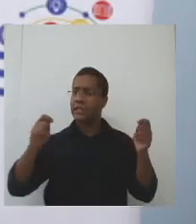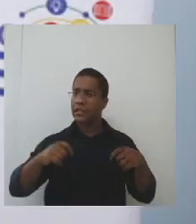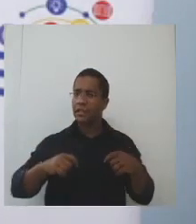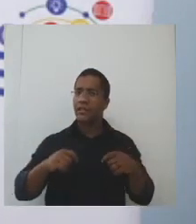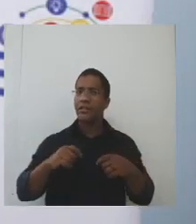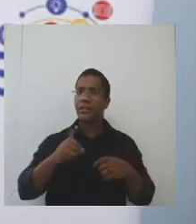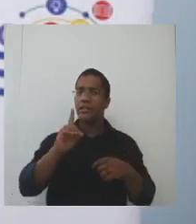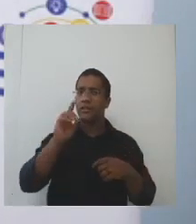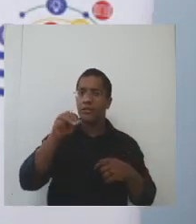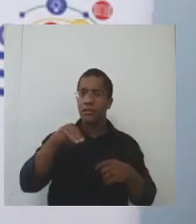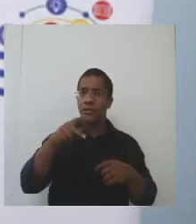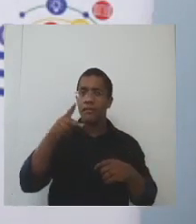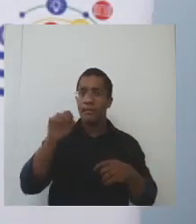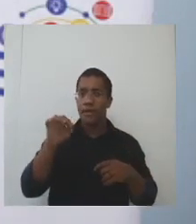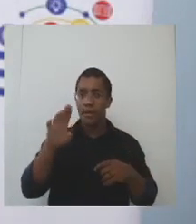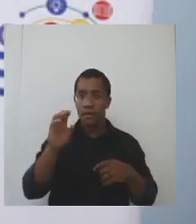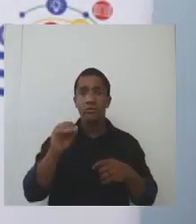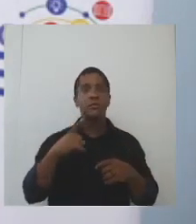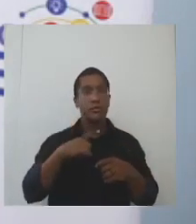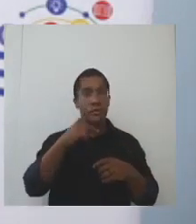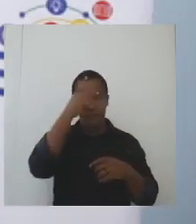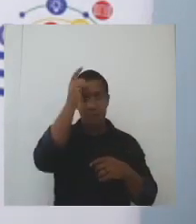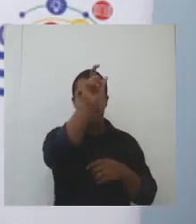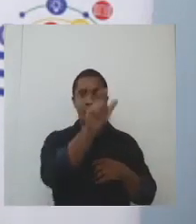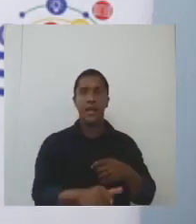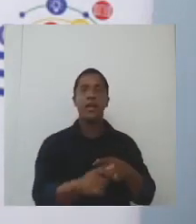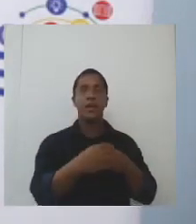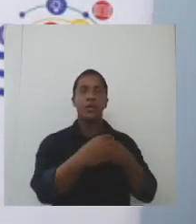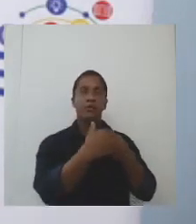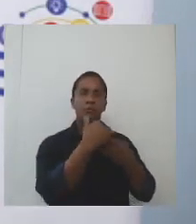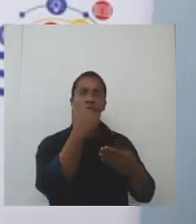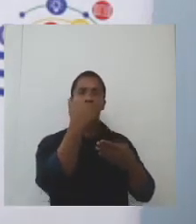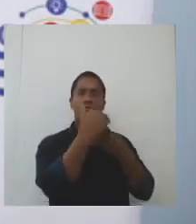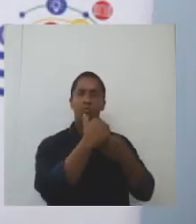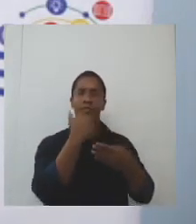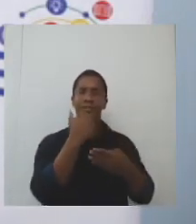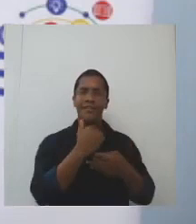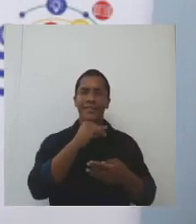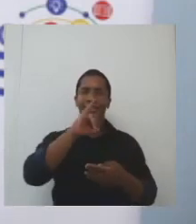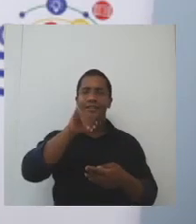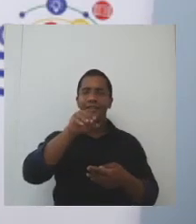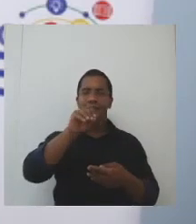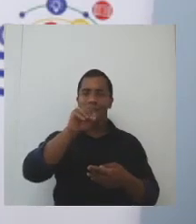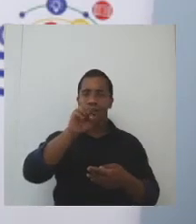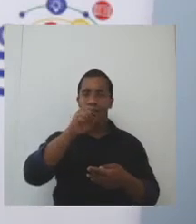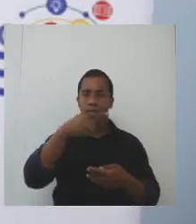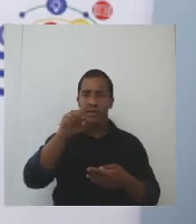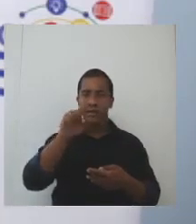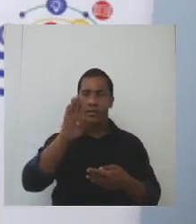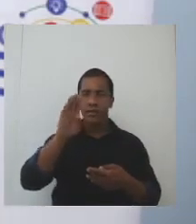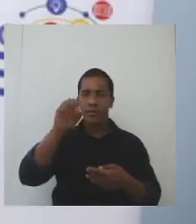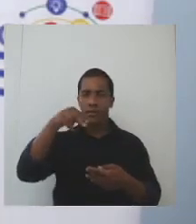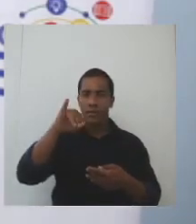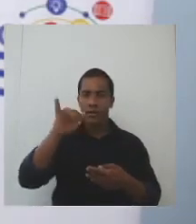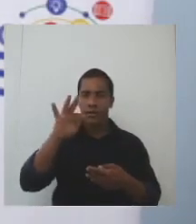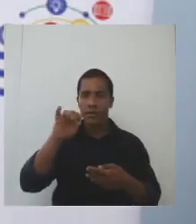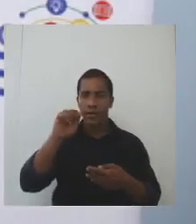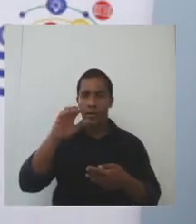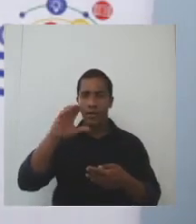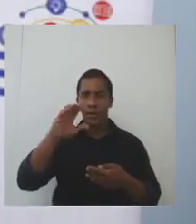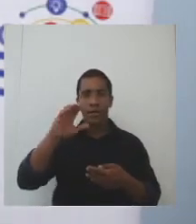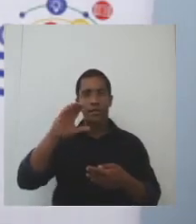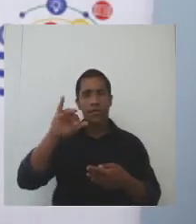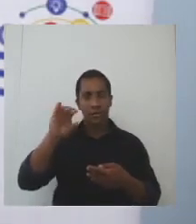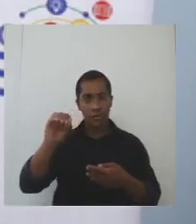o famoso José Bonifácio. José Bonifácio, na verdade, que mais tarde, no futuro, vinha se tornar o patriarca da independência,